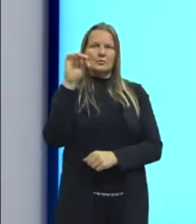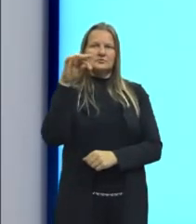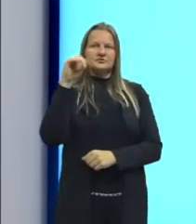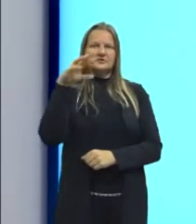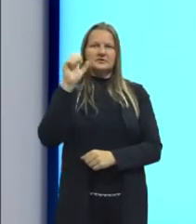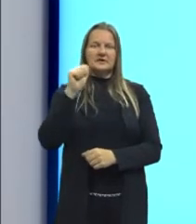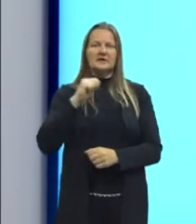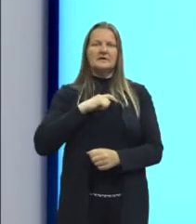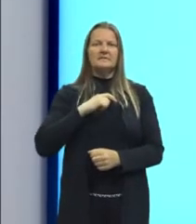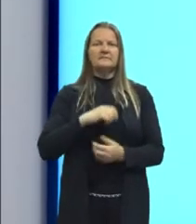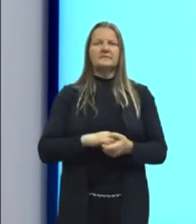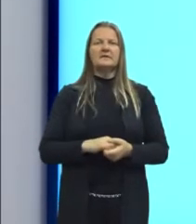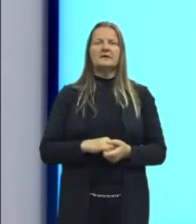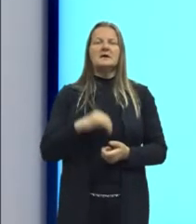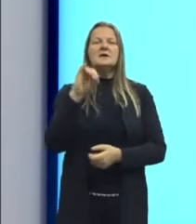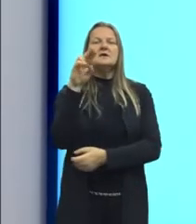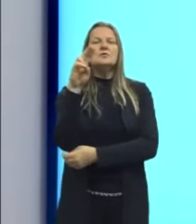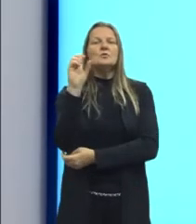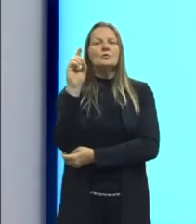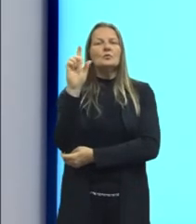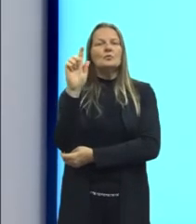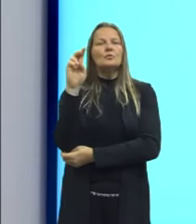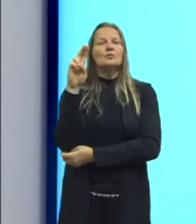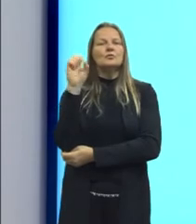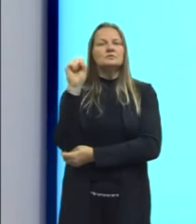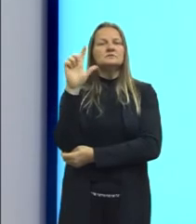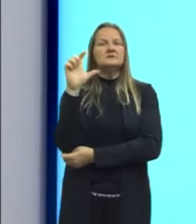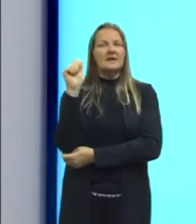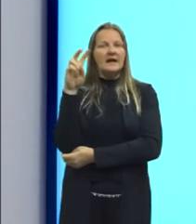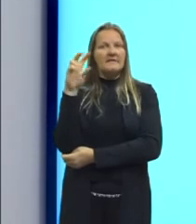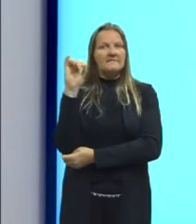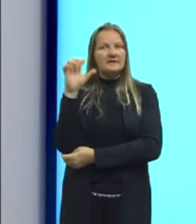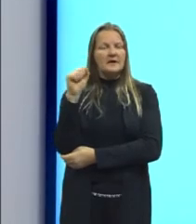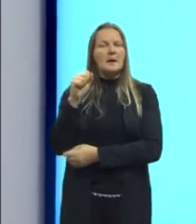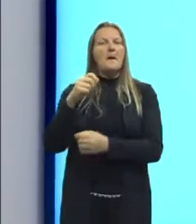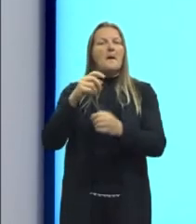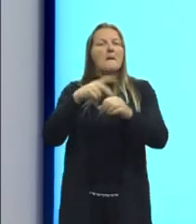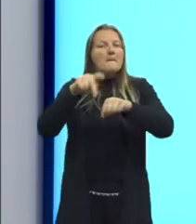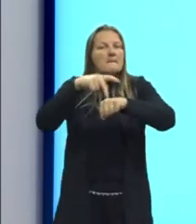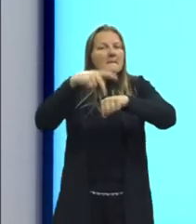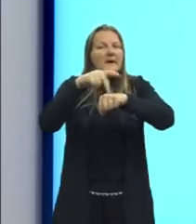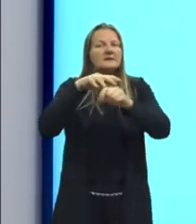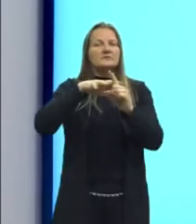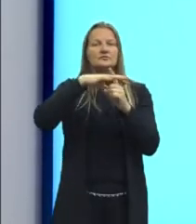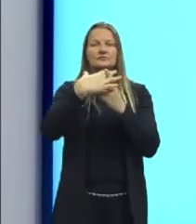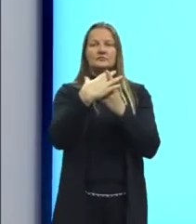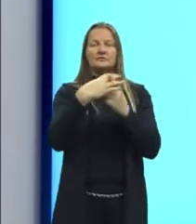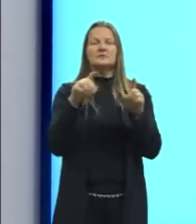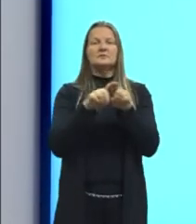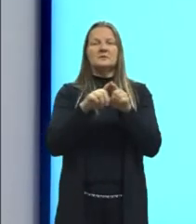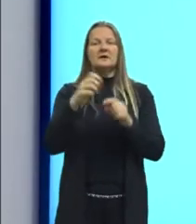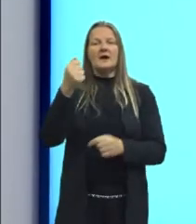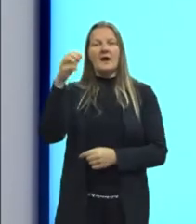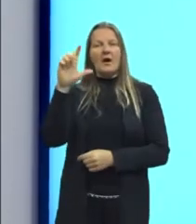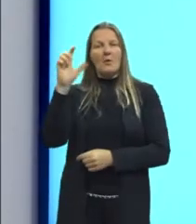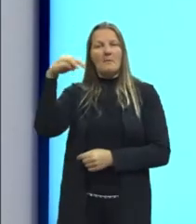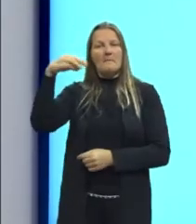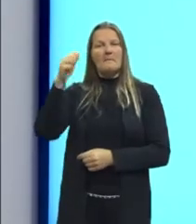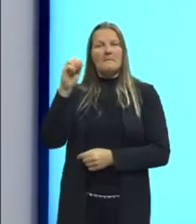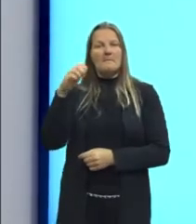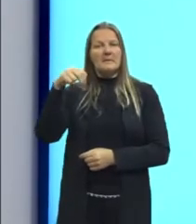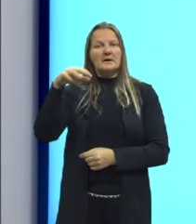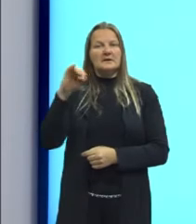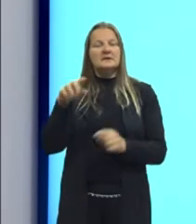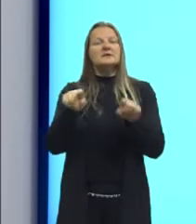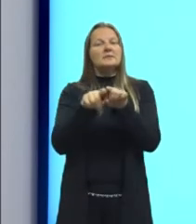aí o guslávia ela era um país socialista assim como a Albânia mas eles não